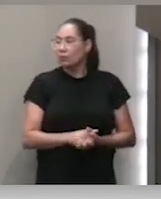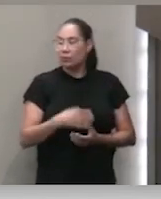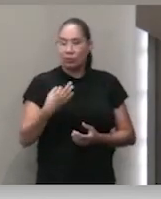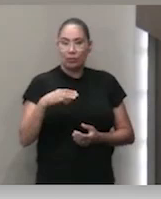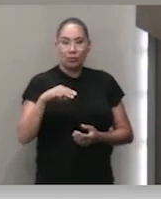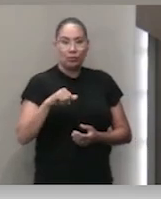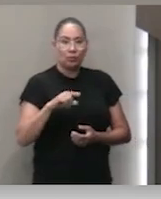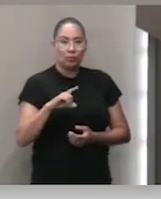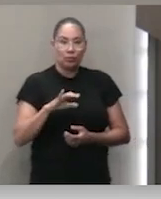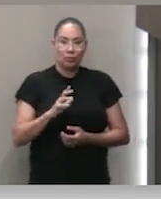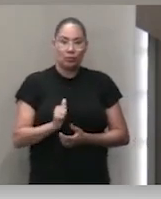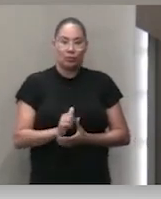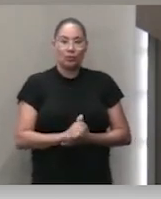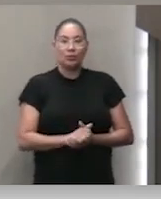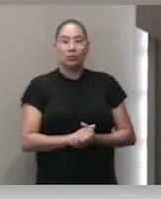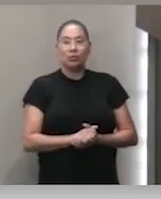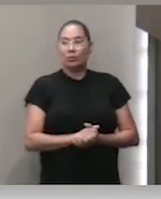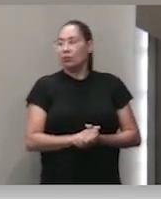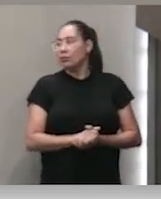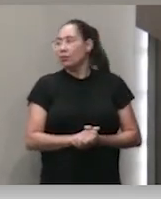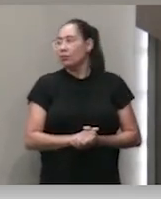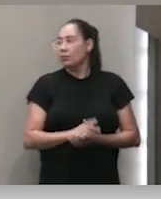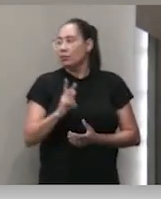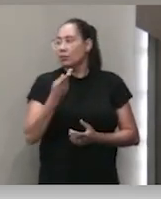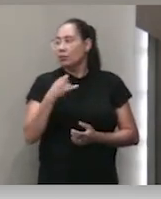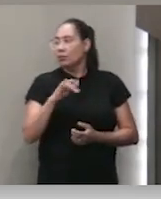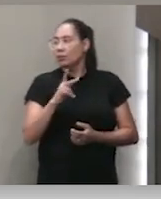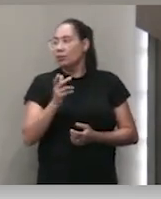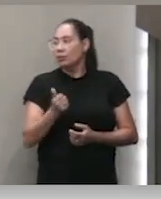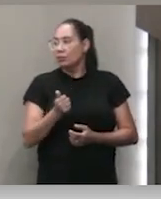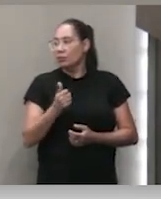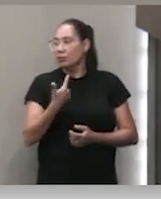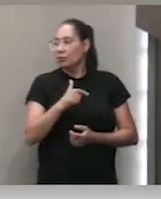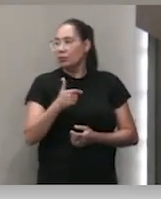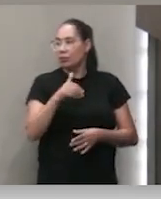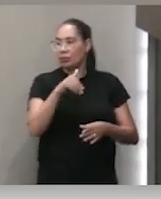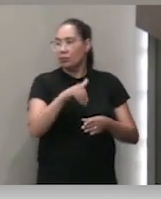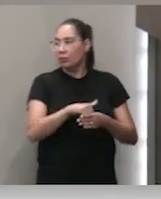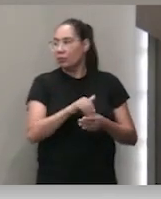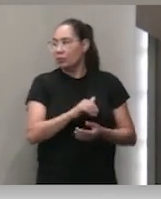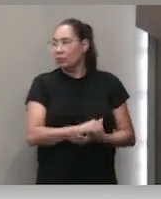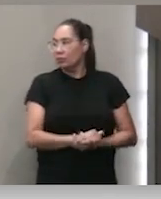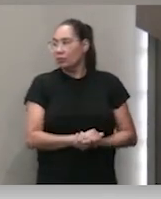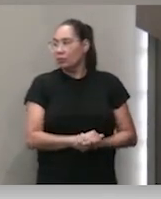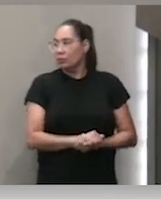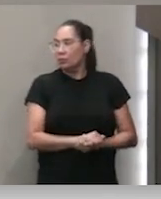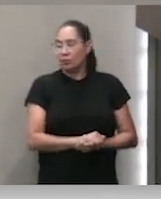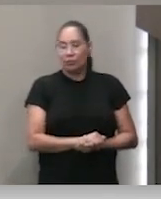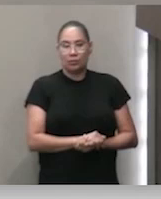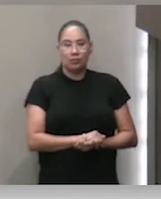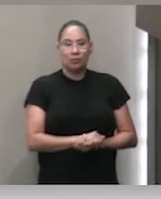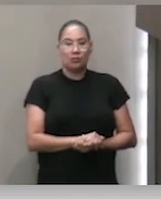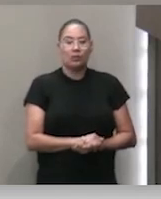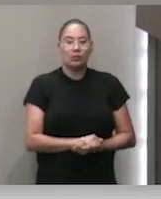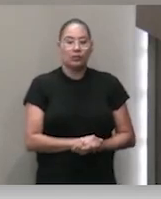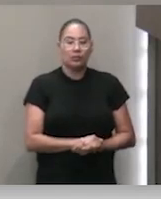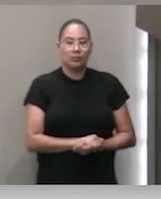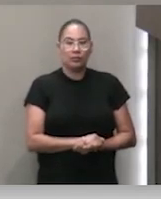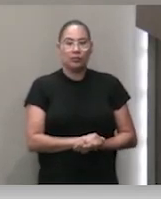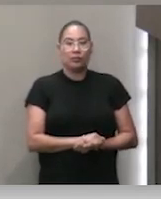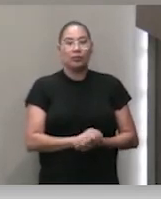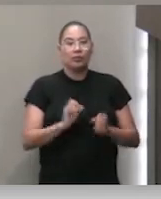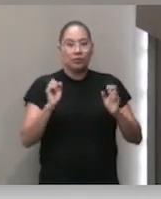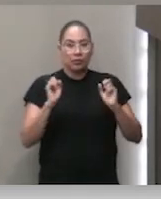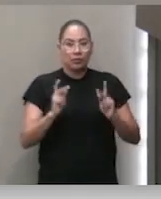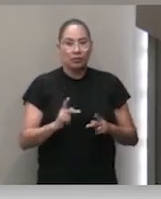é que está lá o bairro Ípica? Não tem? Não tem eleição lá? Lá é tu que manda? Ai, sou Mandioca. Tá bom, tá aí então,